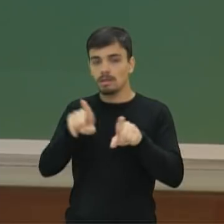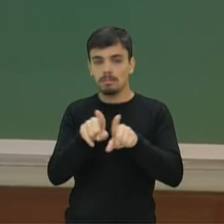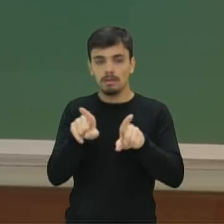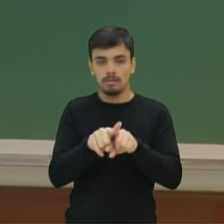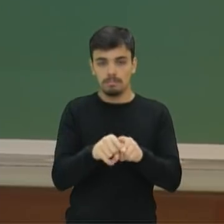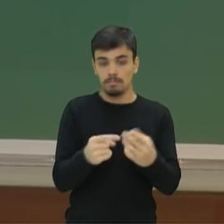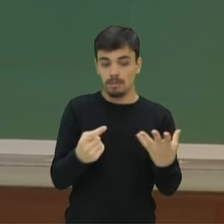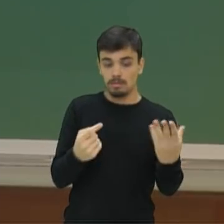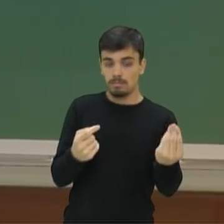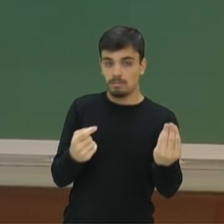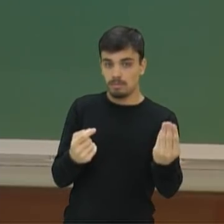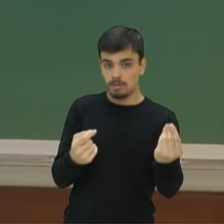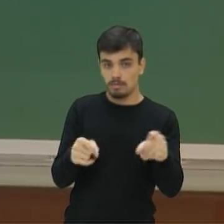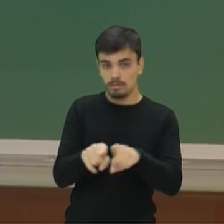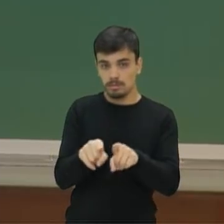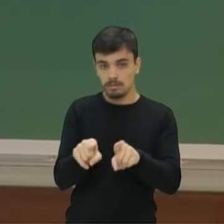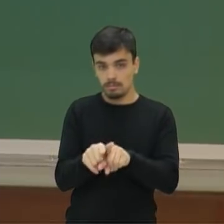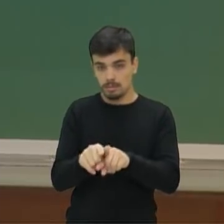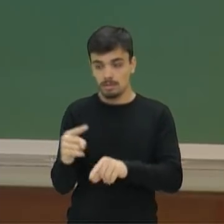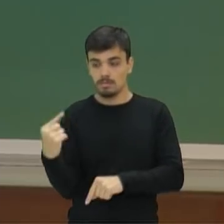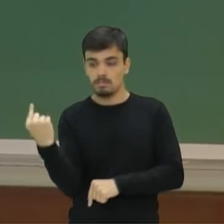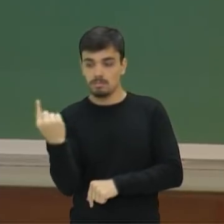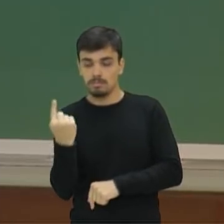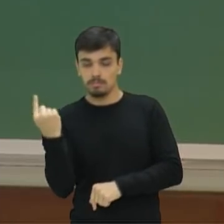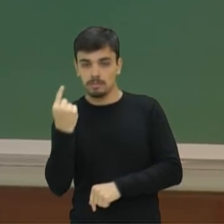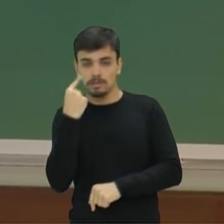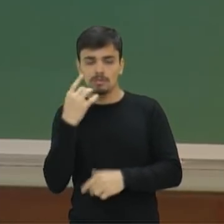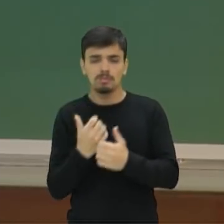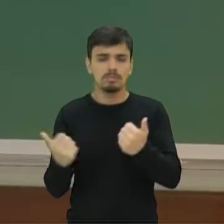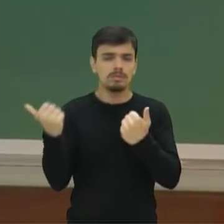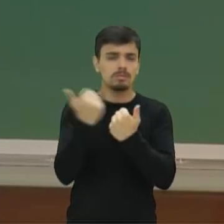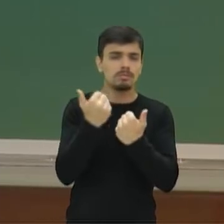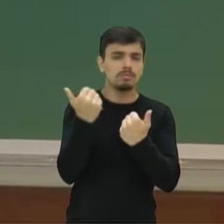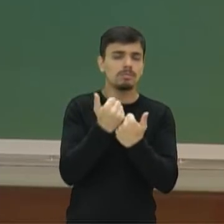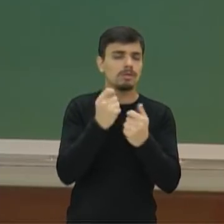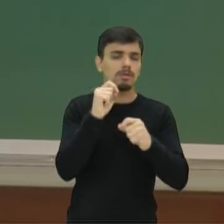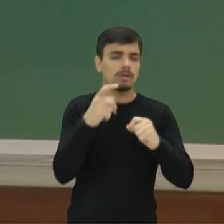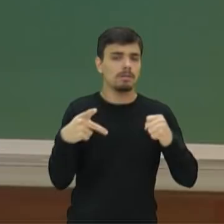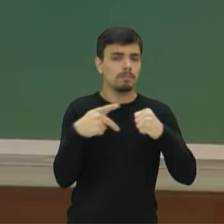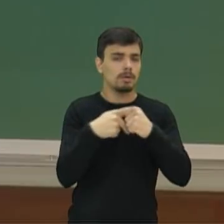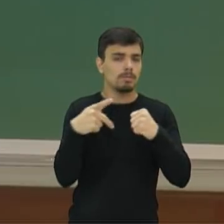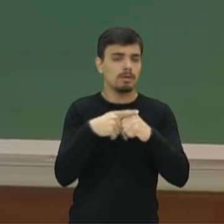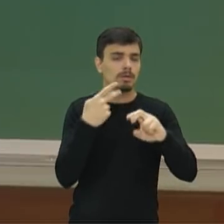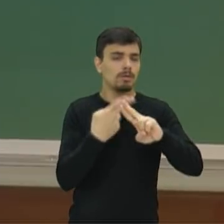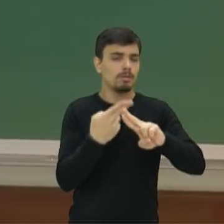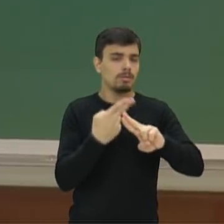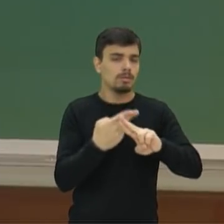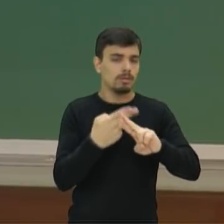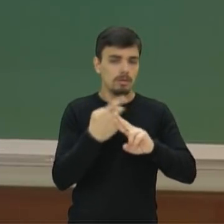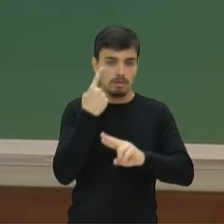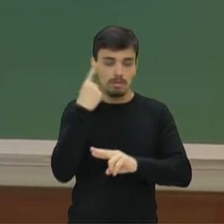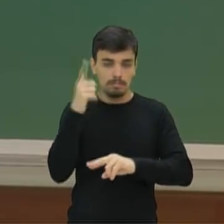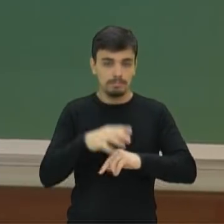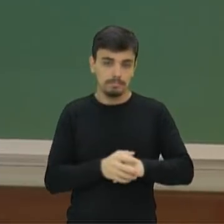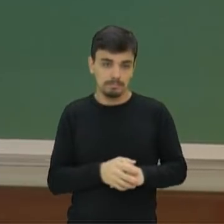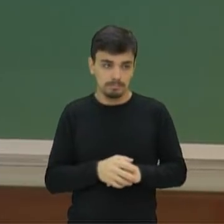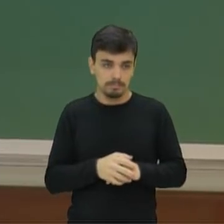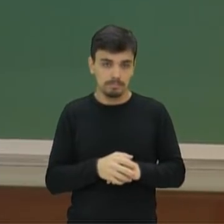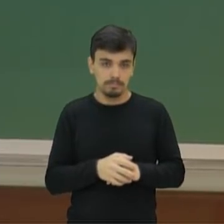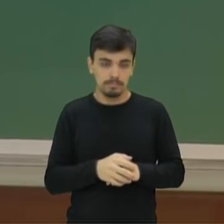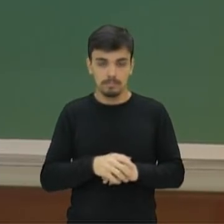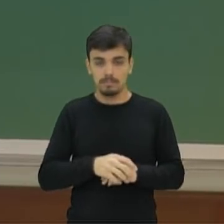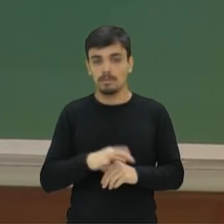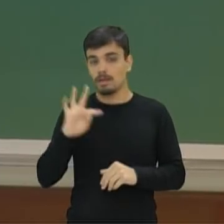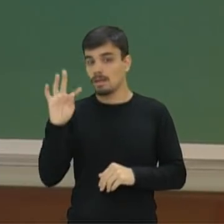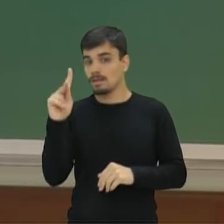Plural, várias pessoas. My friends. Se eu fosse substituir por um pronome, o que eu usaria? My friends, eu poderia usar